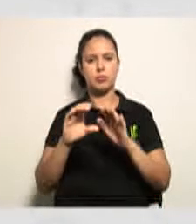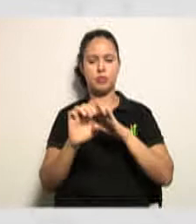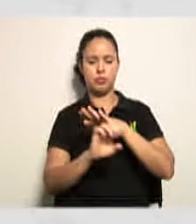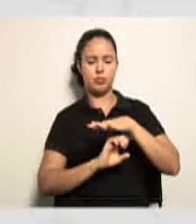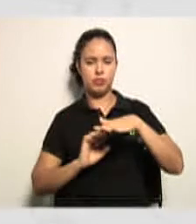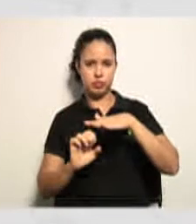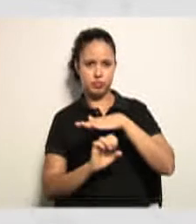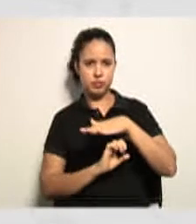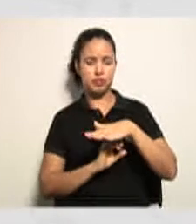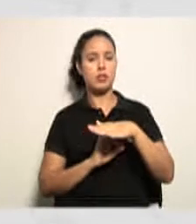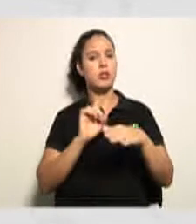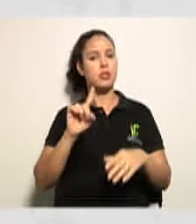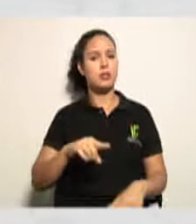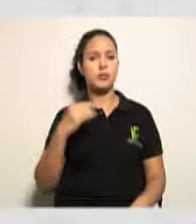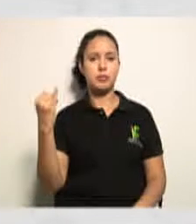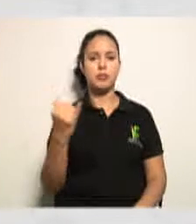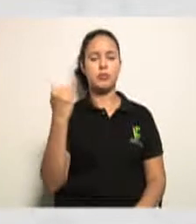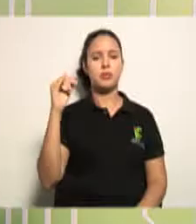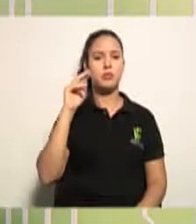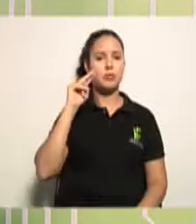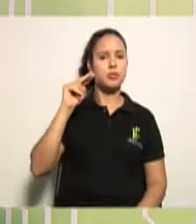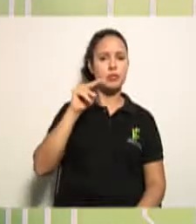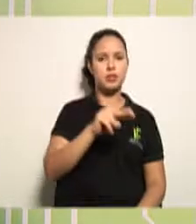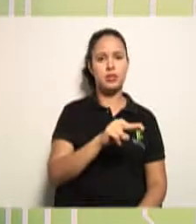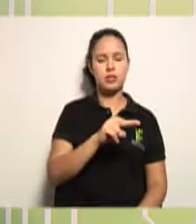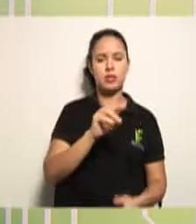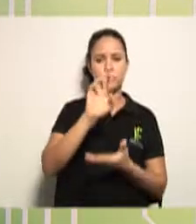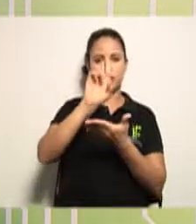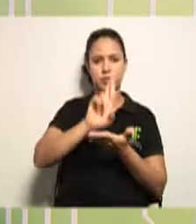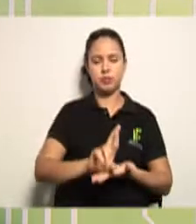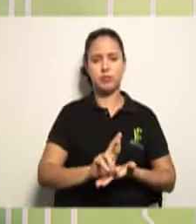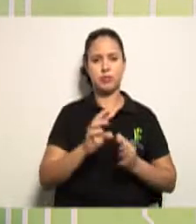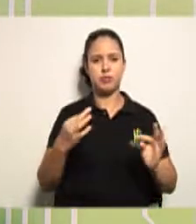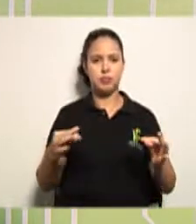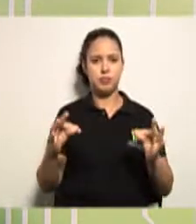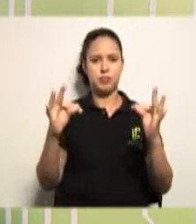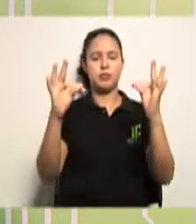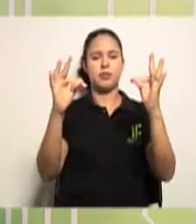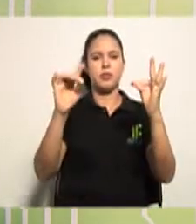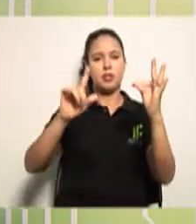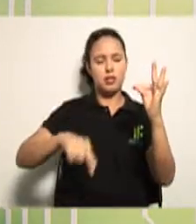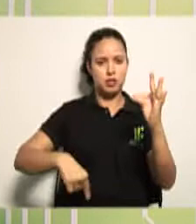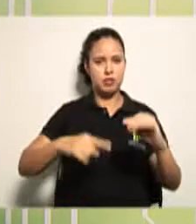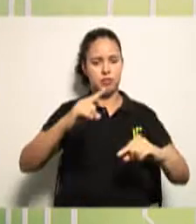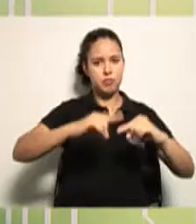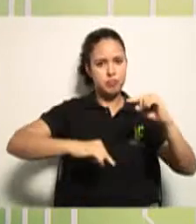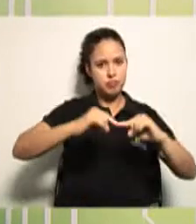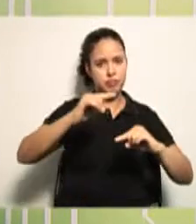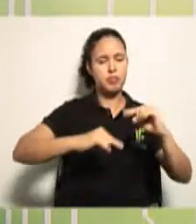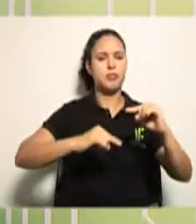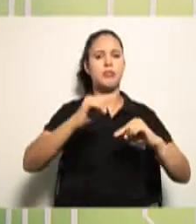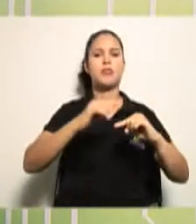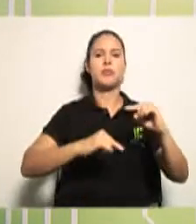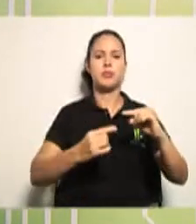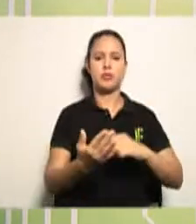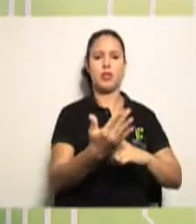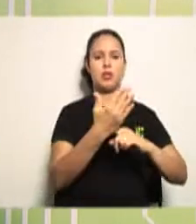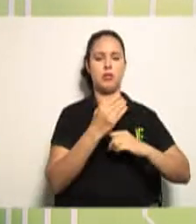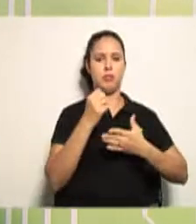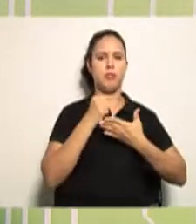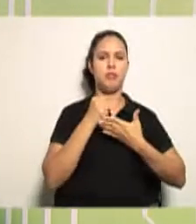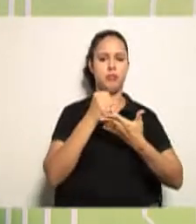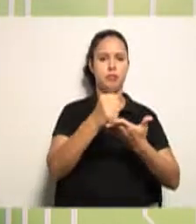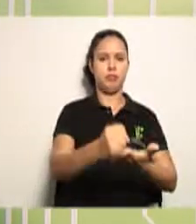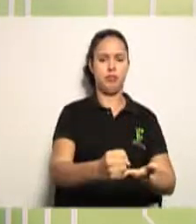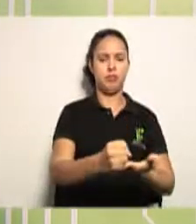importante que você olhe aí e veja que os recursos tecnológicos, eles vêm como ferramenta para nos auxiliar para que a